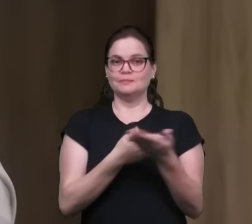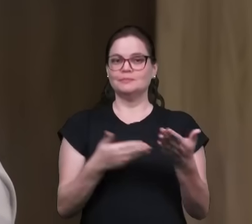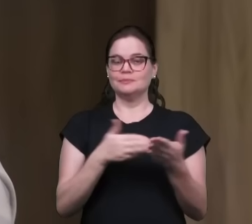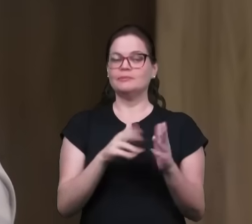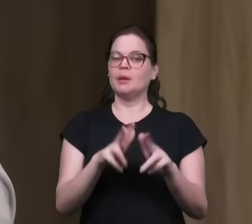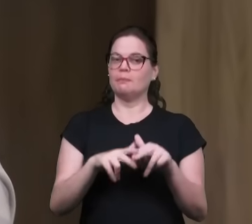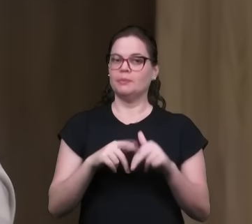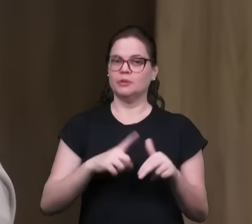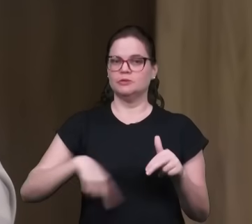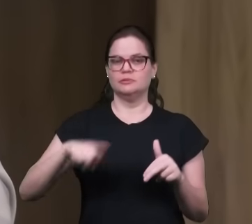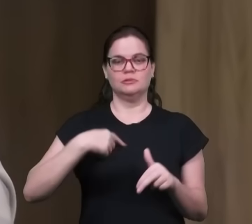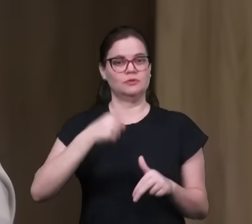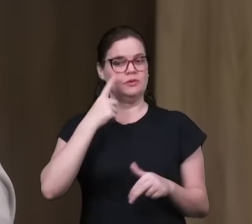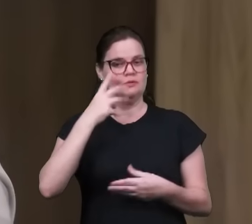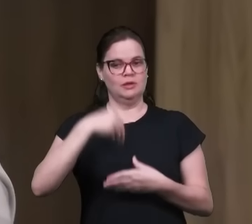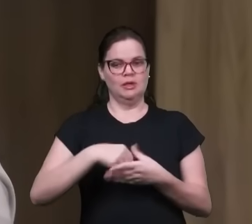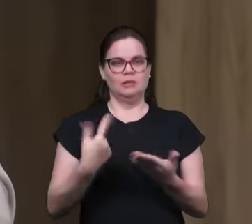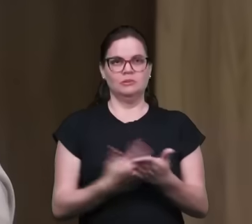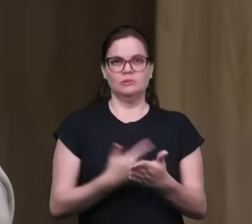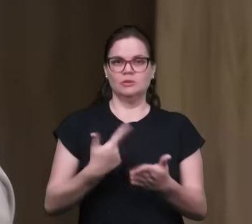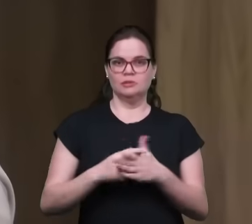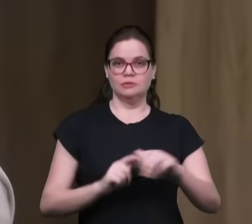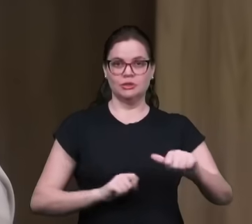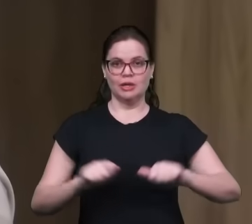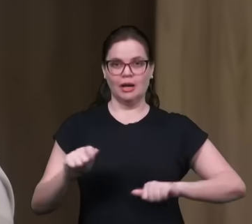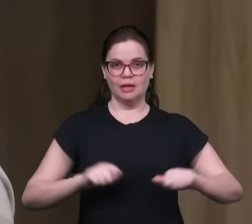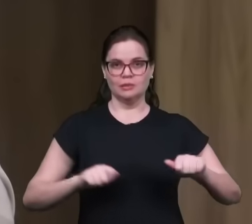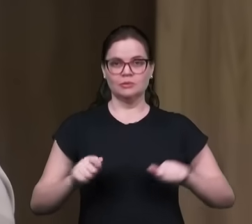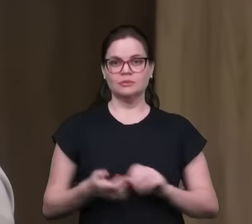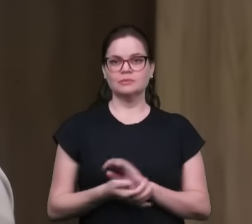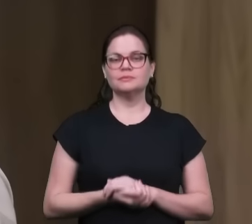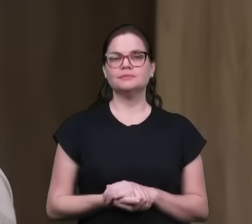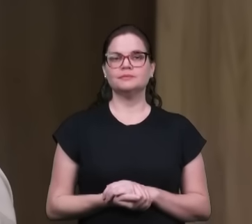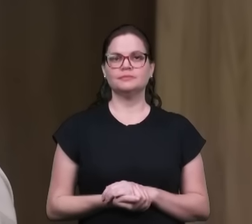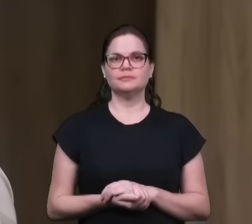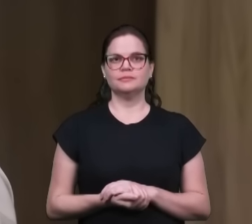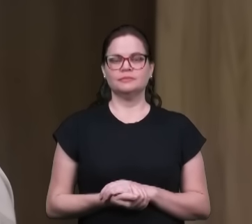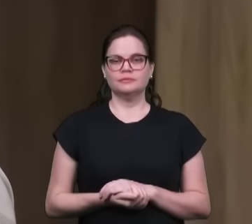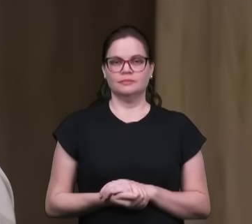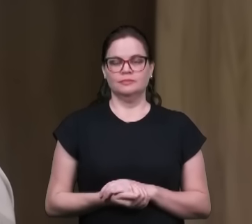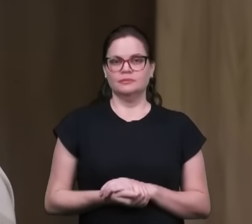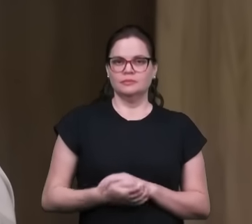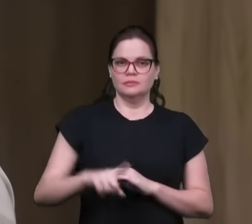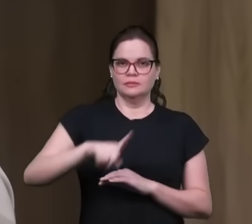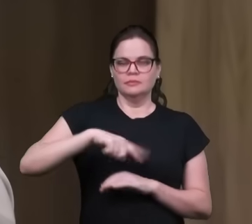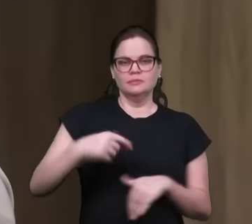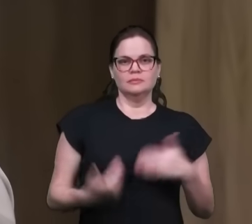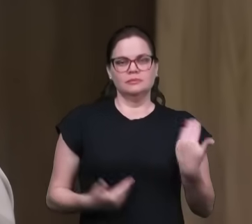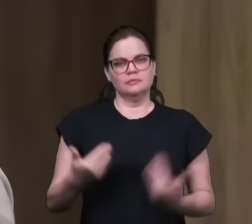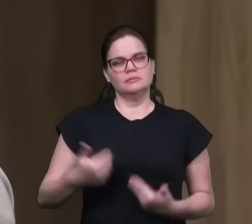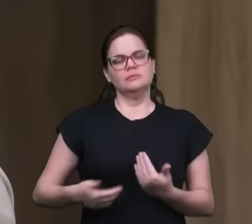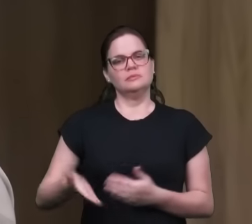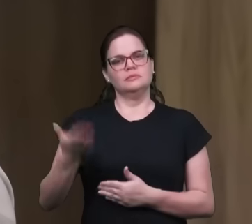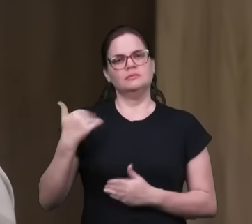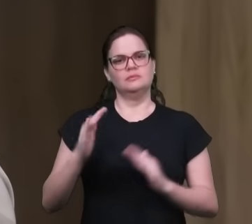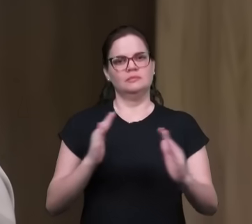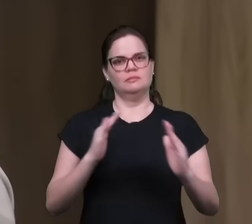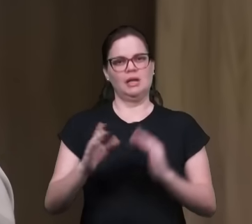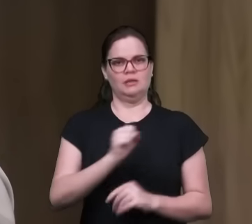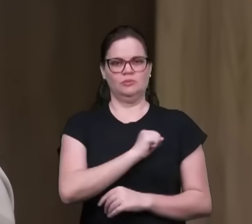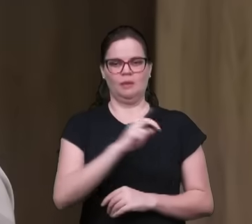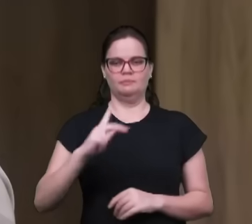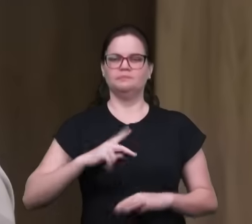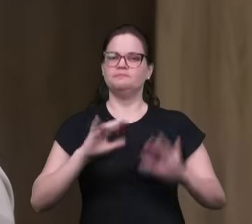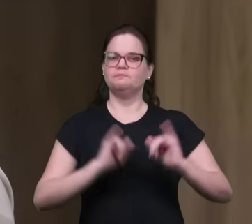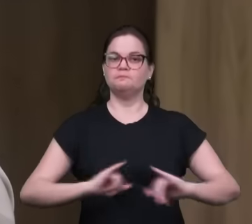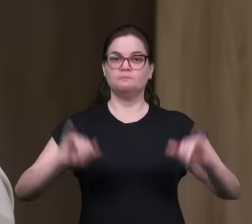muito no livro de Atos dos Apóstolos, quando os irmãos da igreja dos tempos dos apóstolos, eles anunciavam o evangelho,